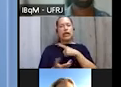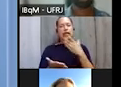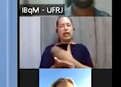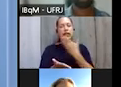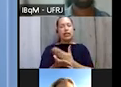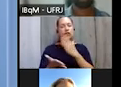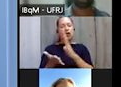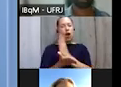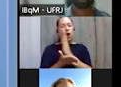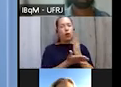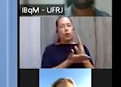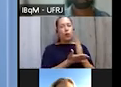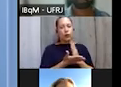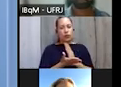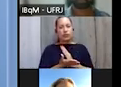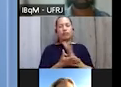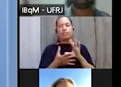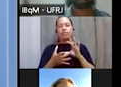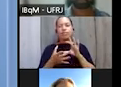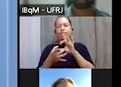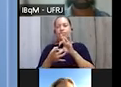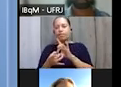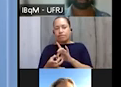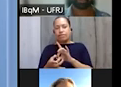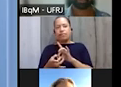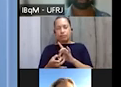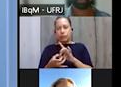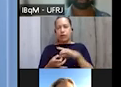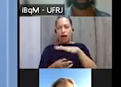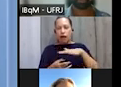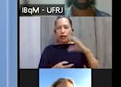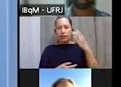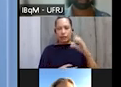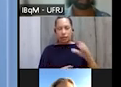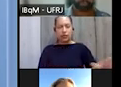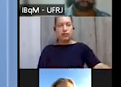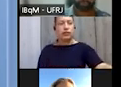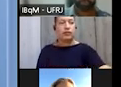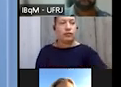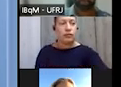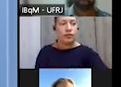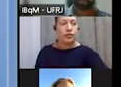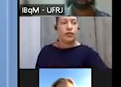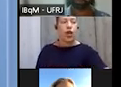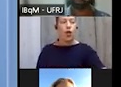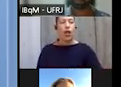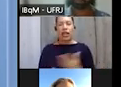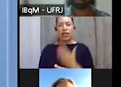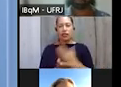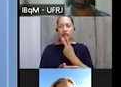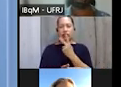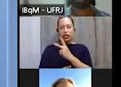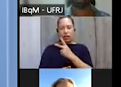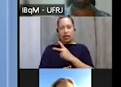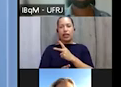uma conexão muito estreita com a ciência. Tem um livro dele que se chama Jangada de Pedra, que é a